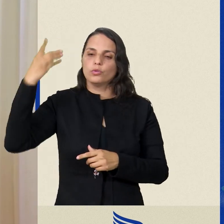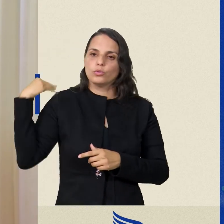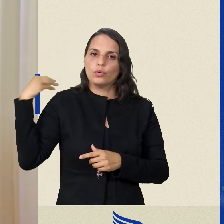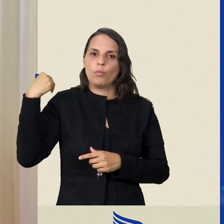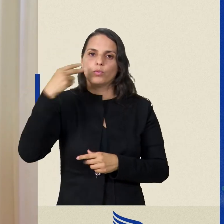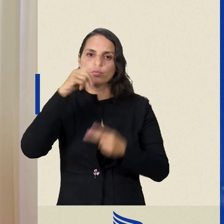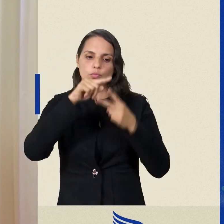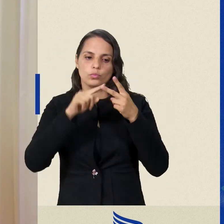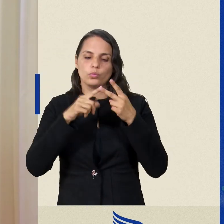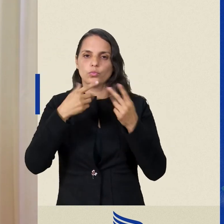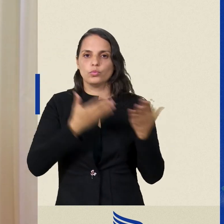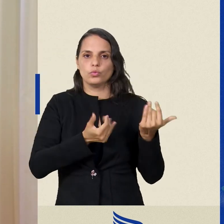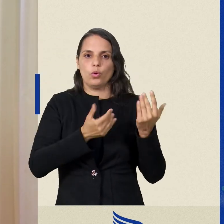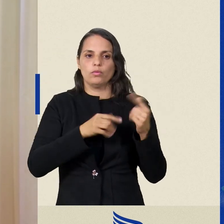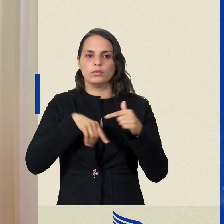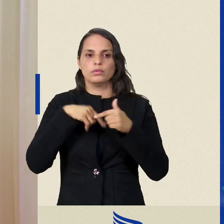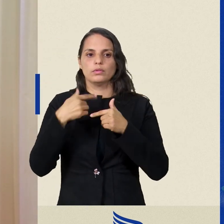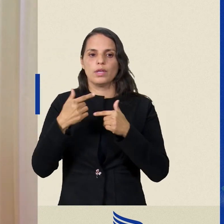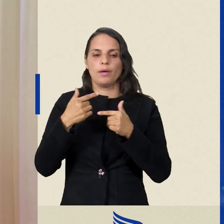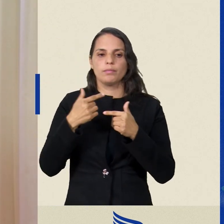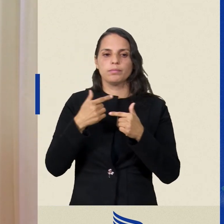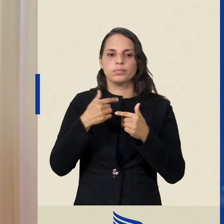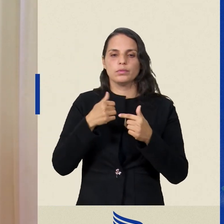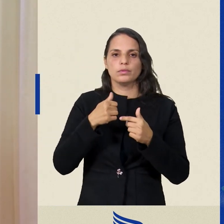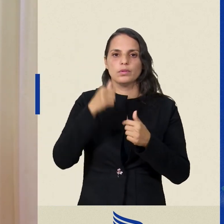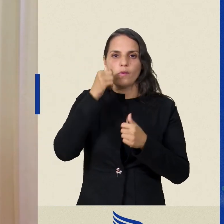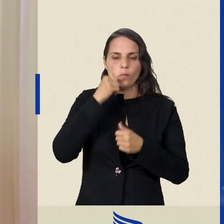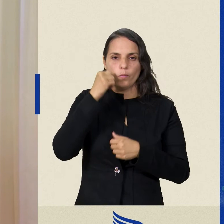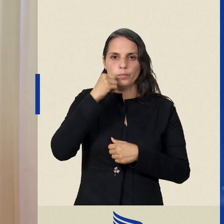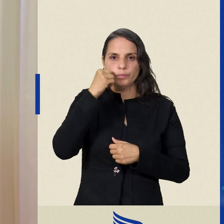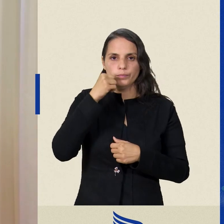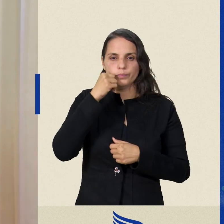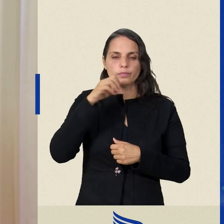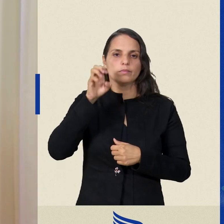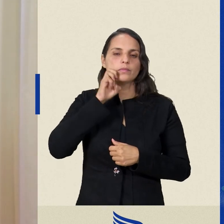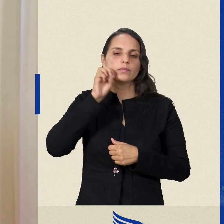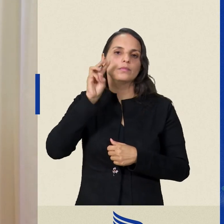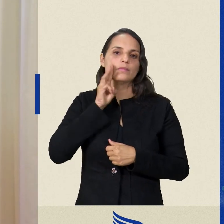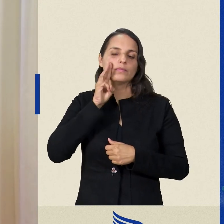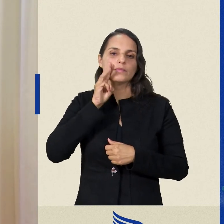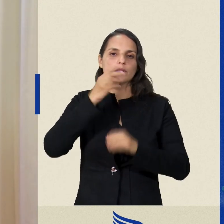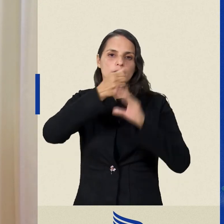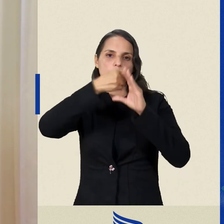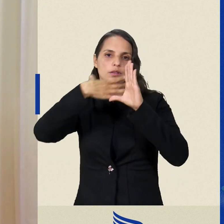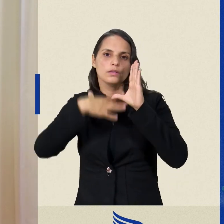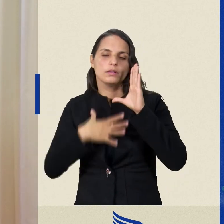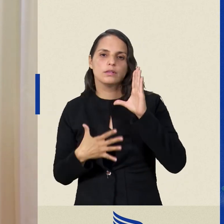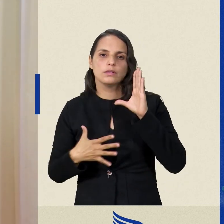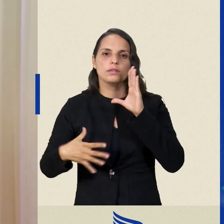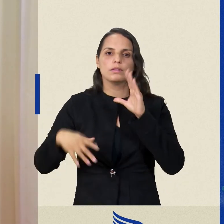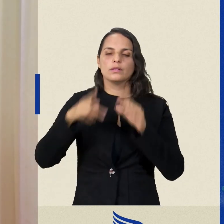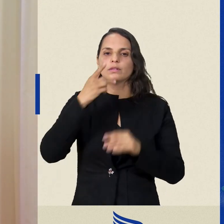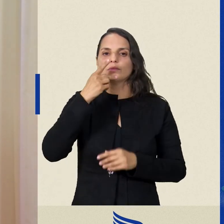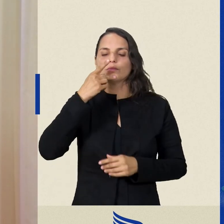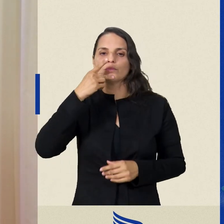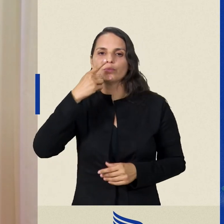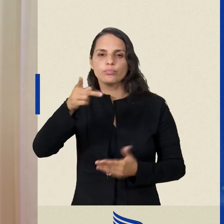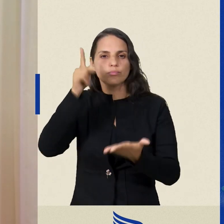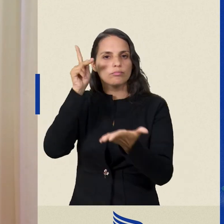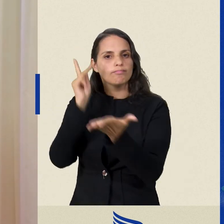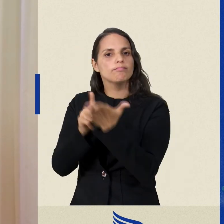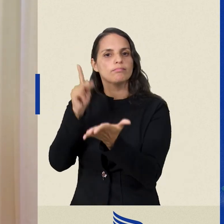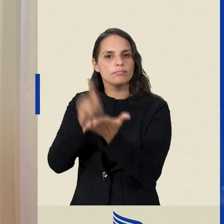ele usou Ellen Gold Harmon, que preencheu as características de uma profetisa